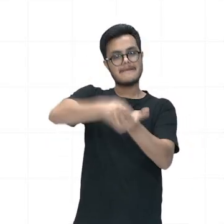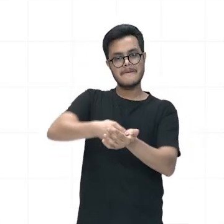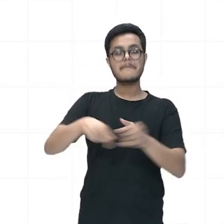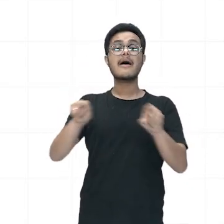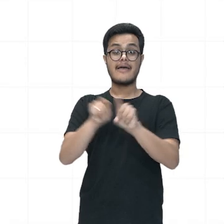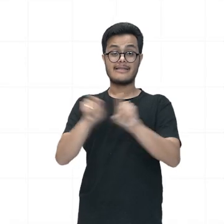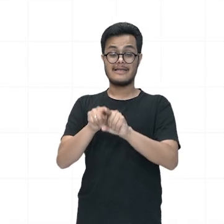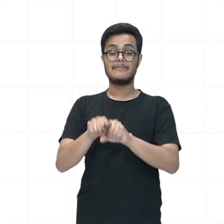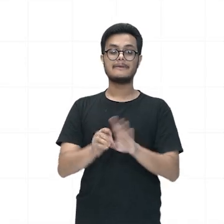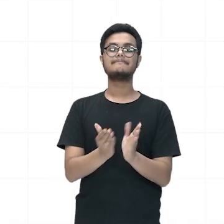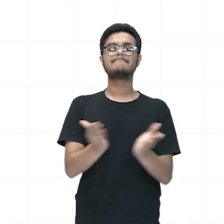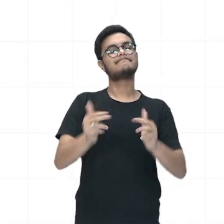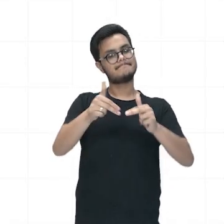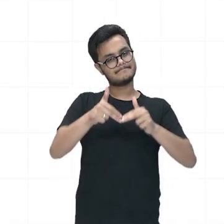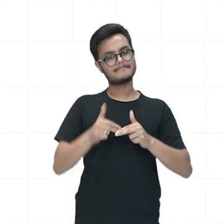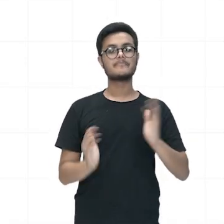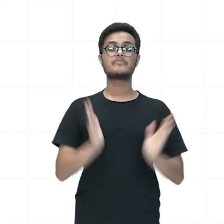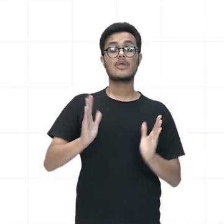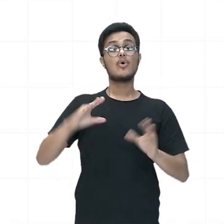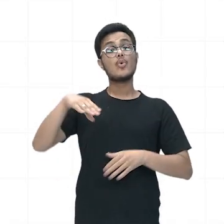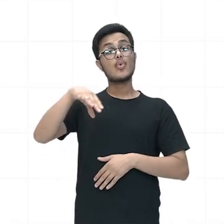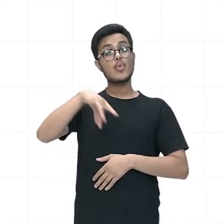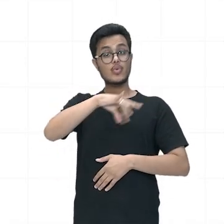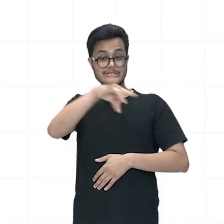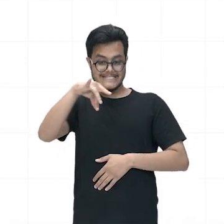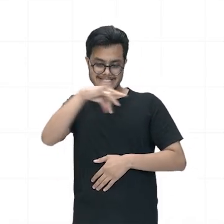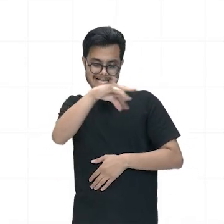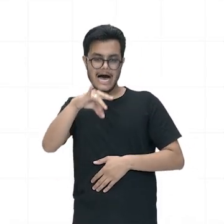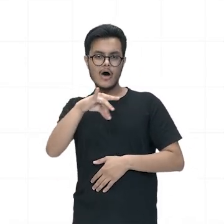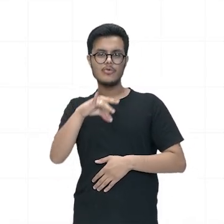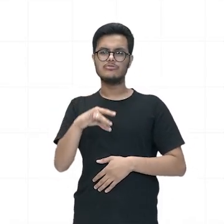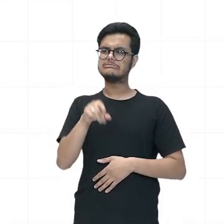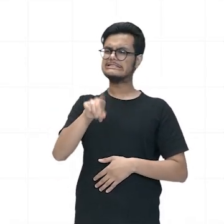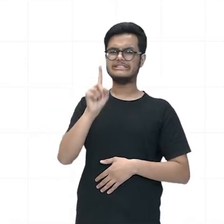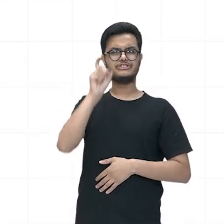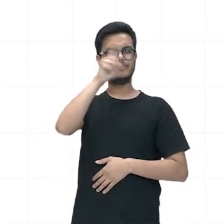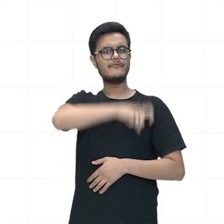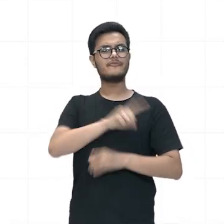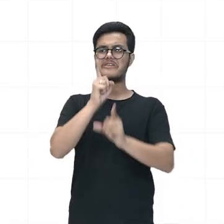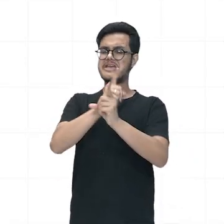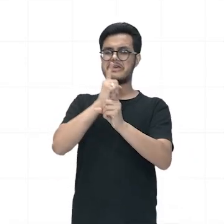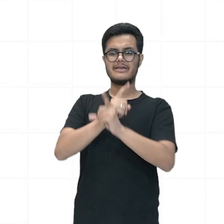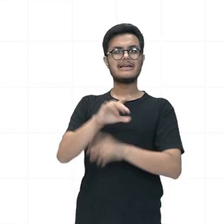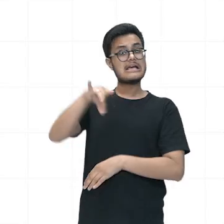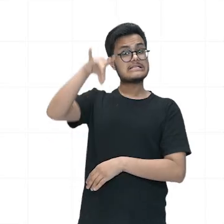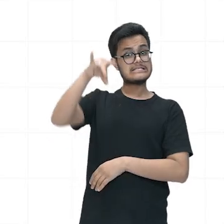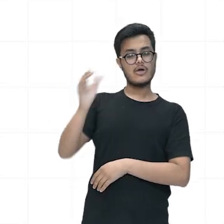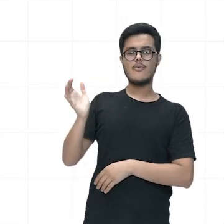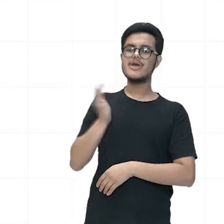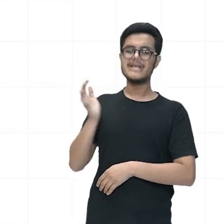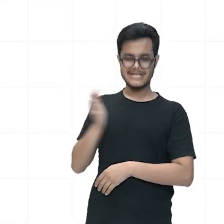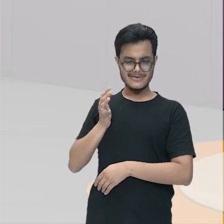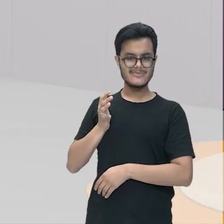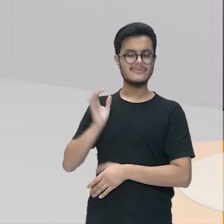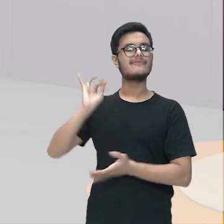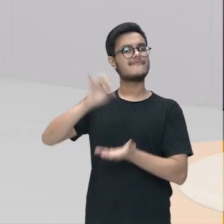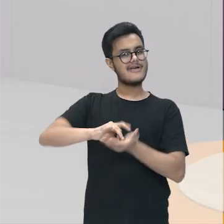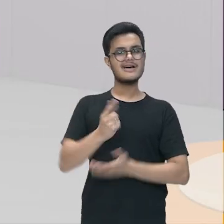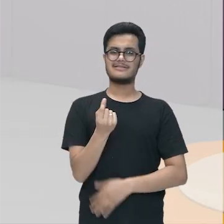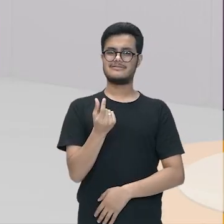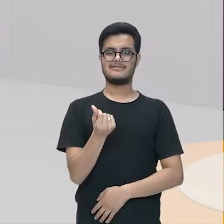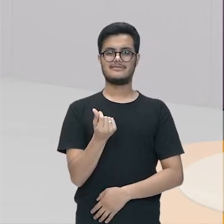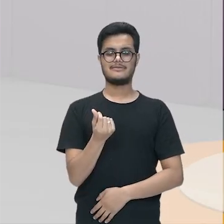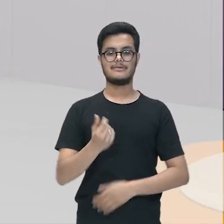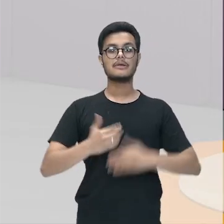de pagamento, tá? Nesse período aqui, sal, ele era como se fosse algo bem raro, tá, gente? Quem tinha sal tinha